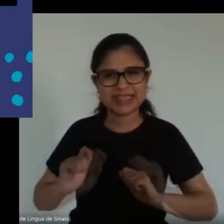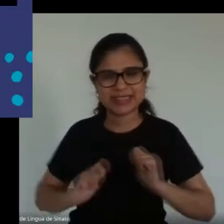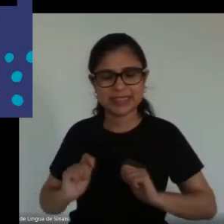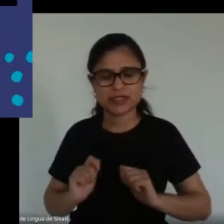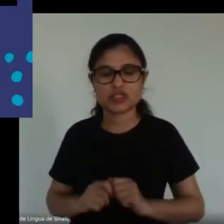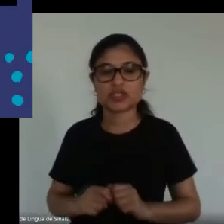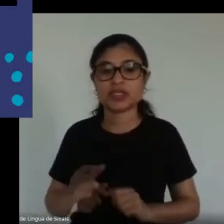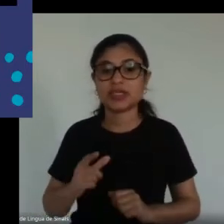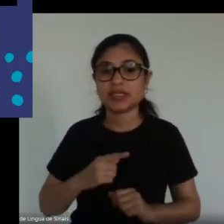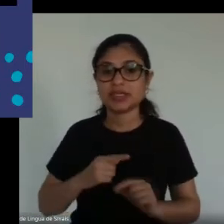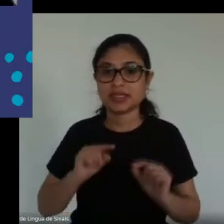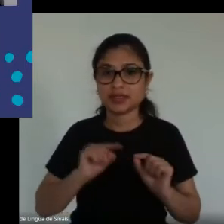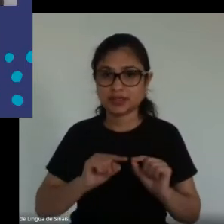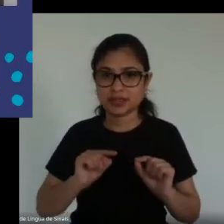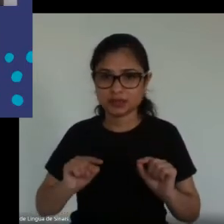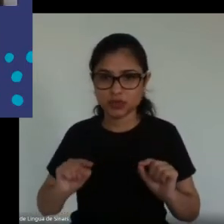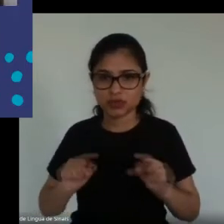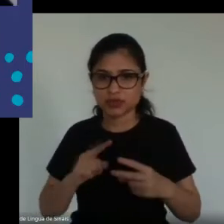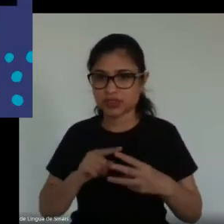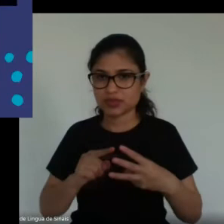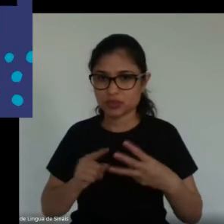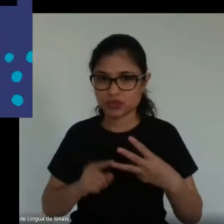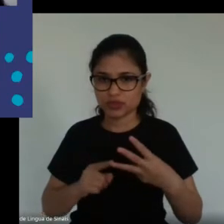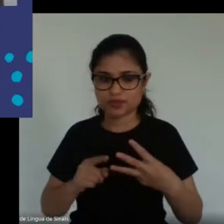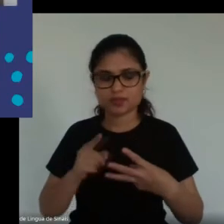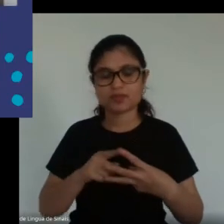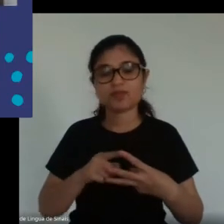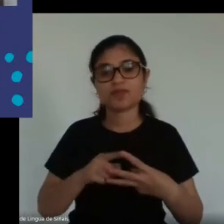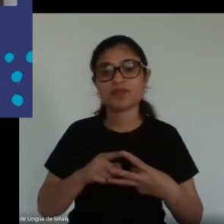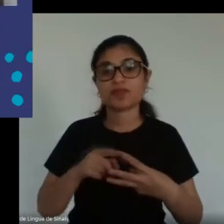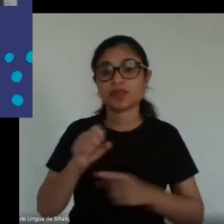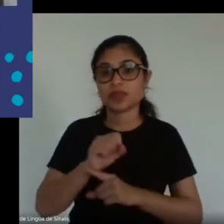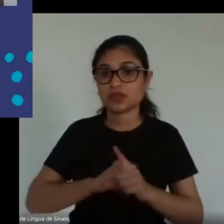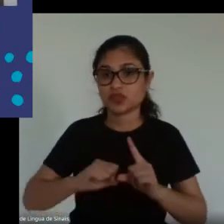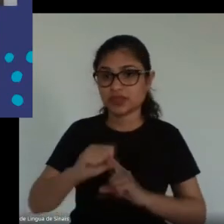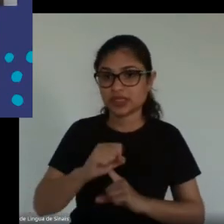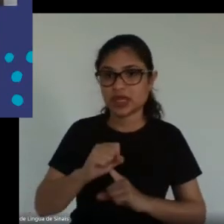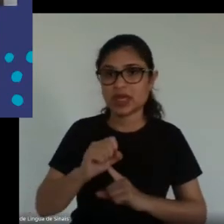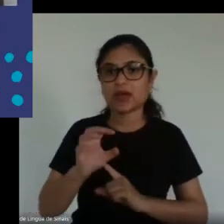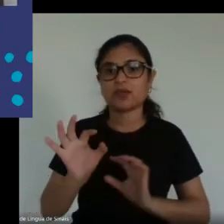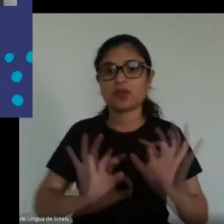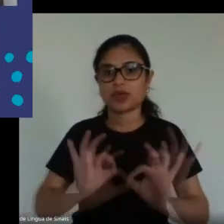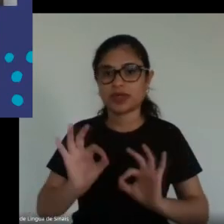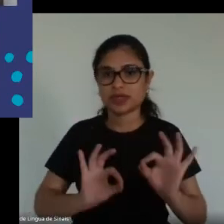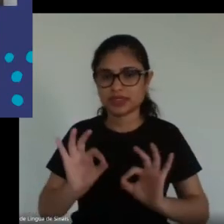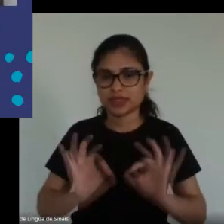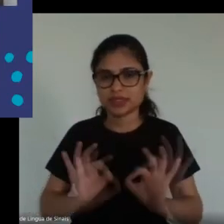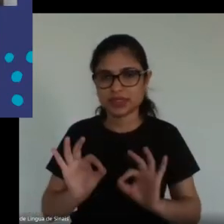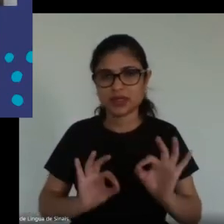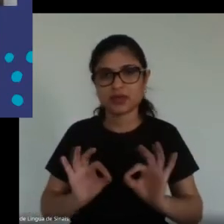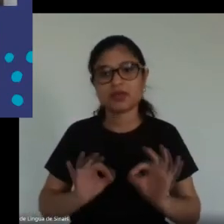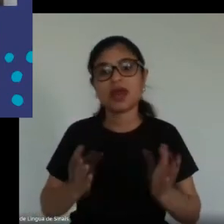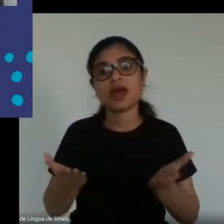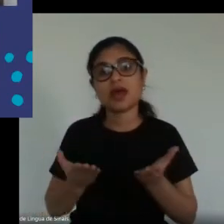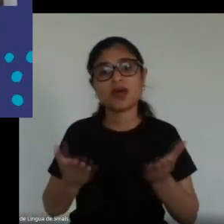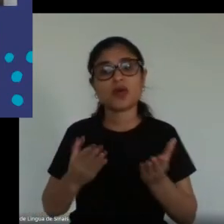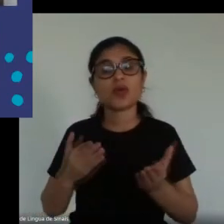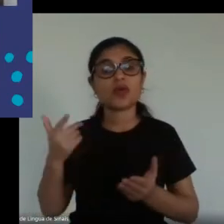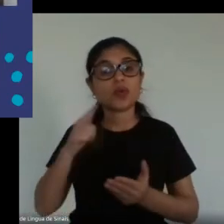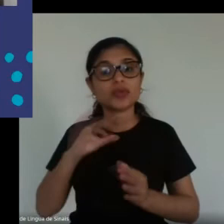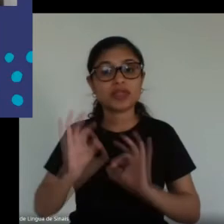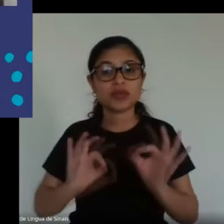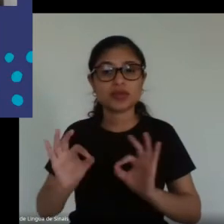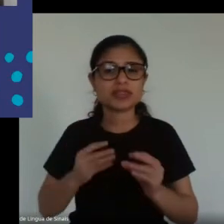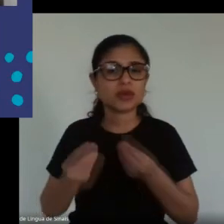3 pontinhos. As questões sociais, gente, organização. Neste momento é possível nos organizarmos